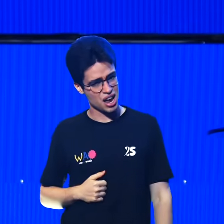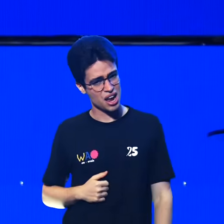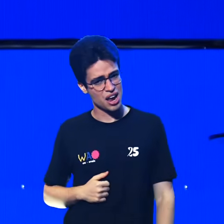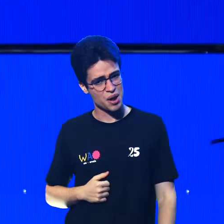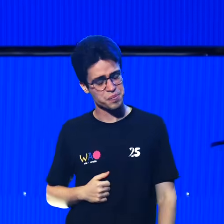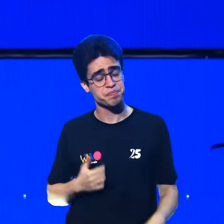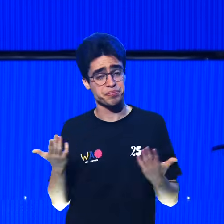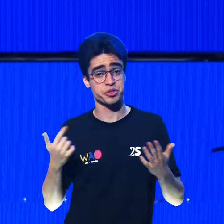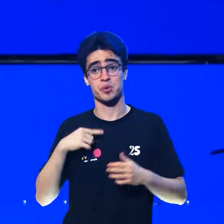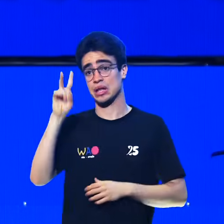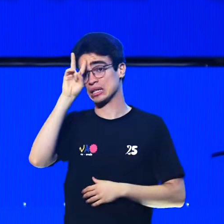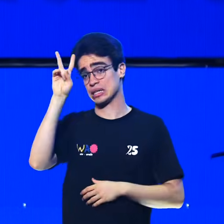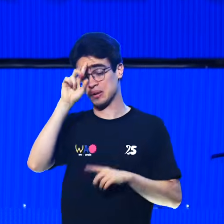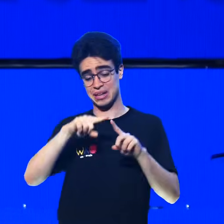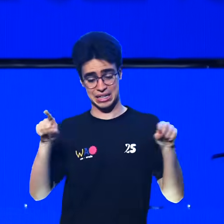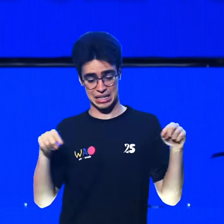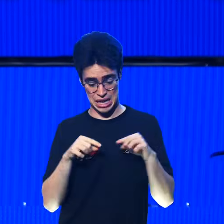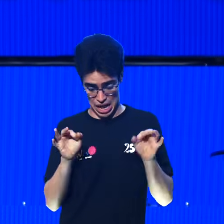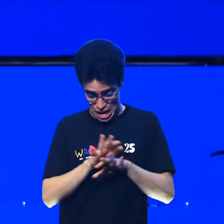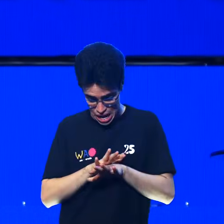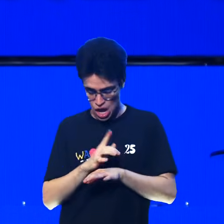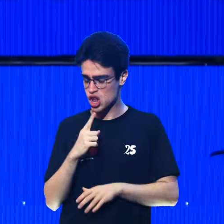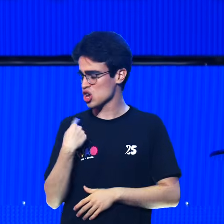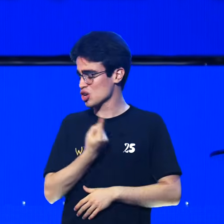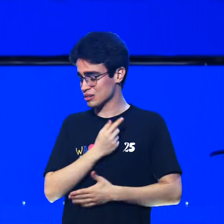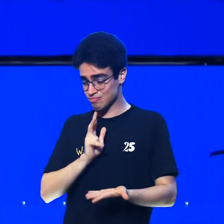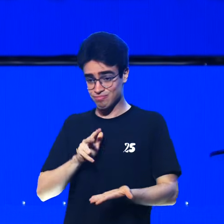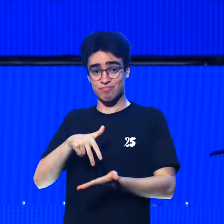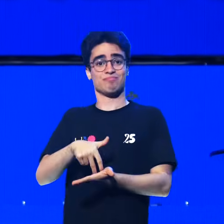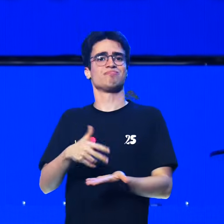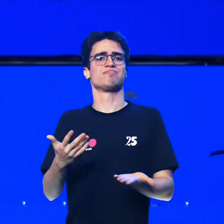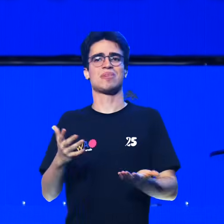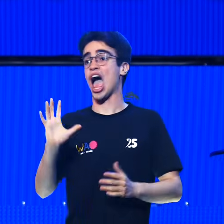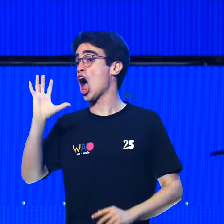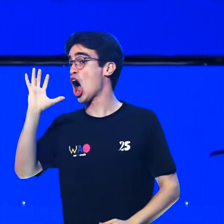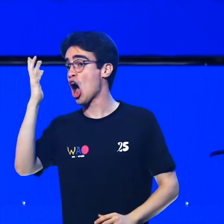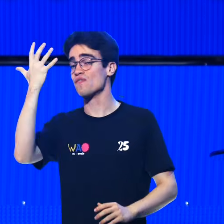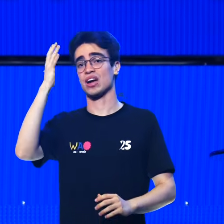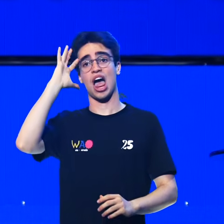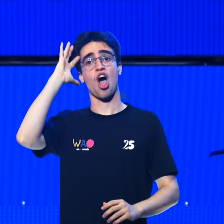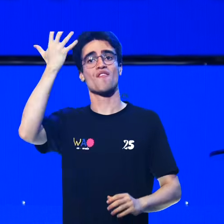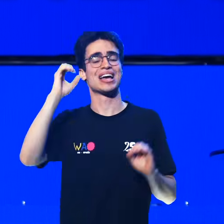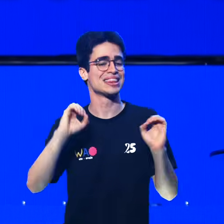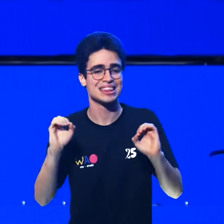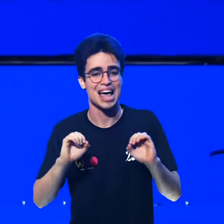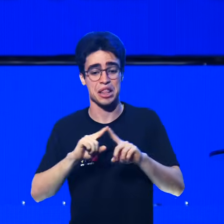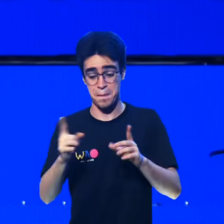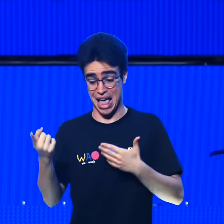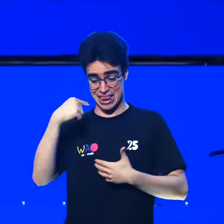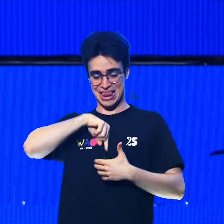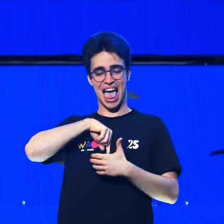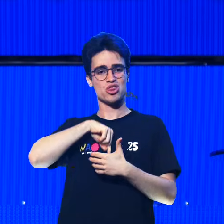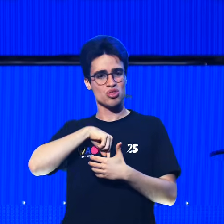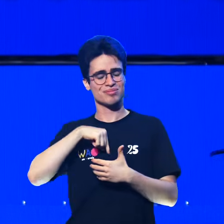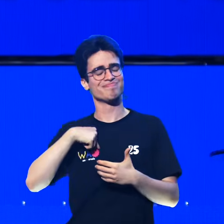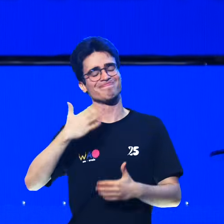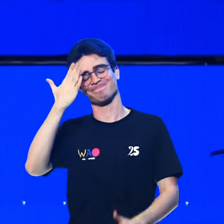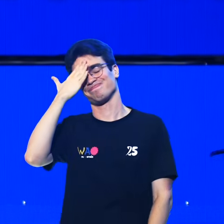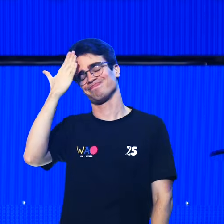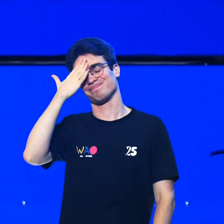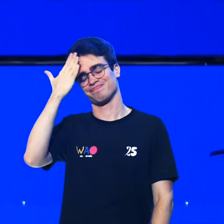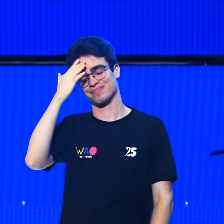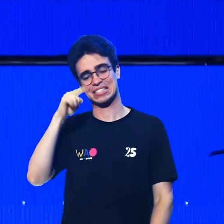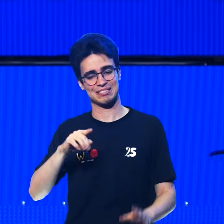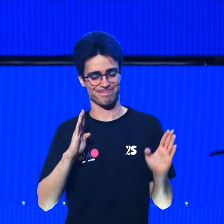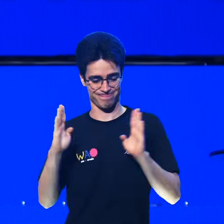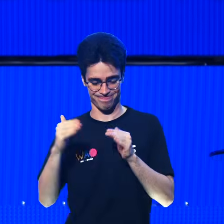gente levantou dali, nada se resolveu externamente, mas aqui dentro, a gente já sabia, era só uma